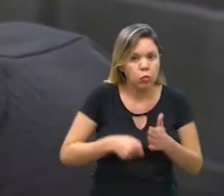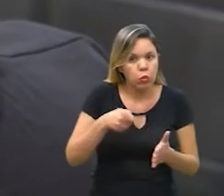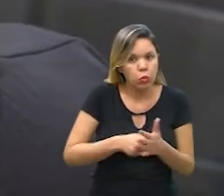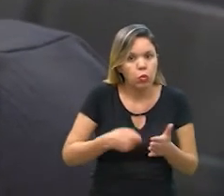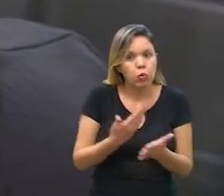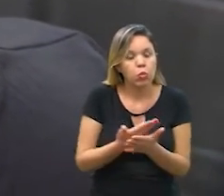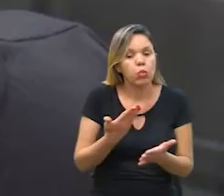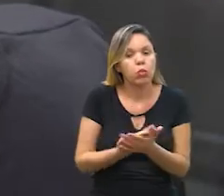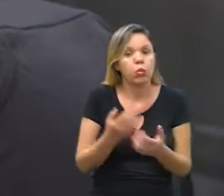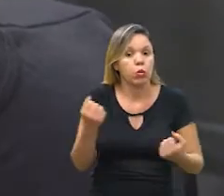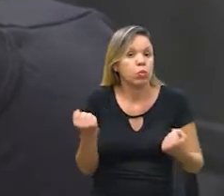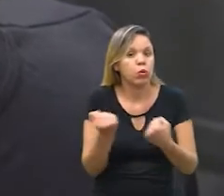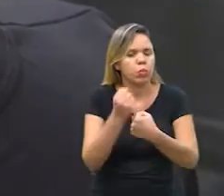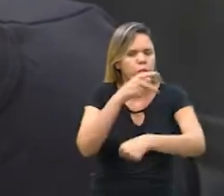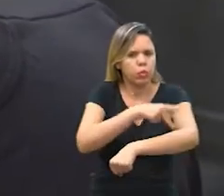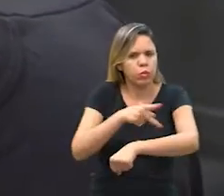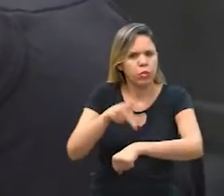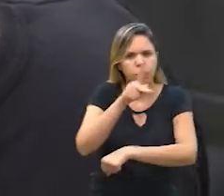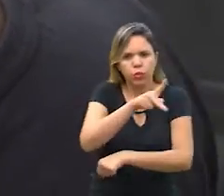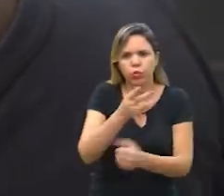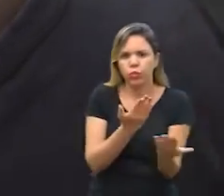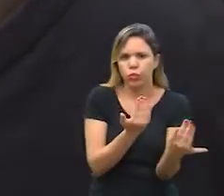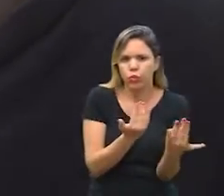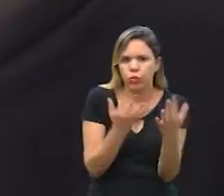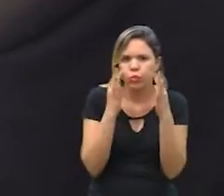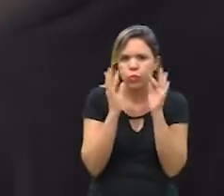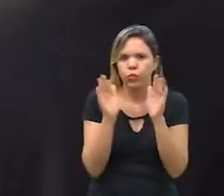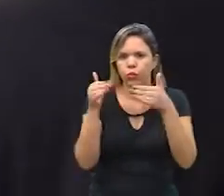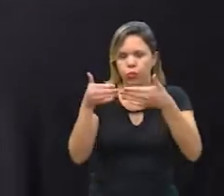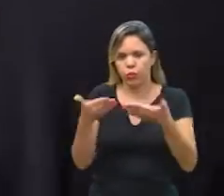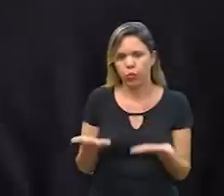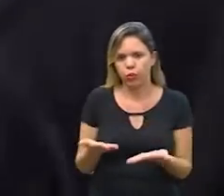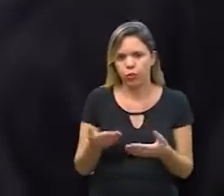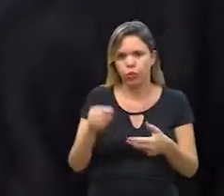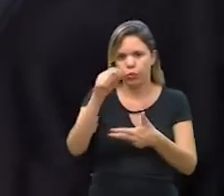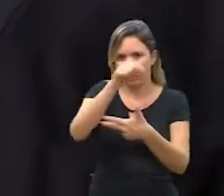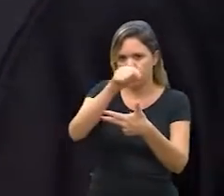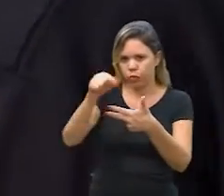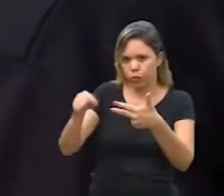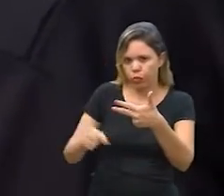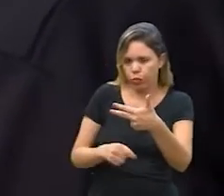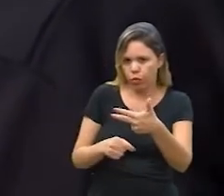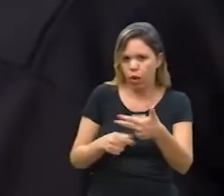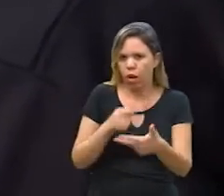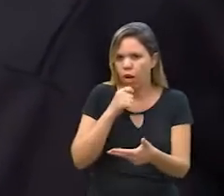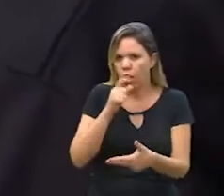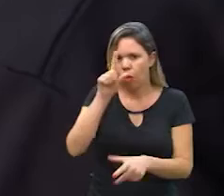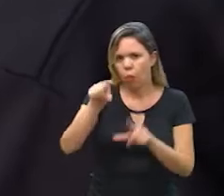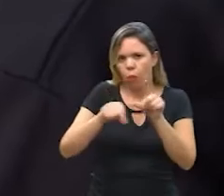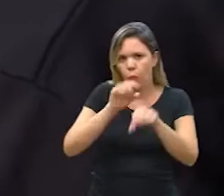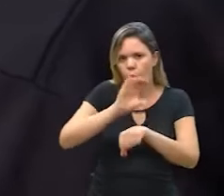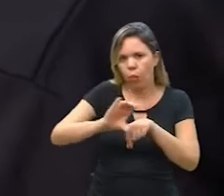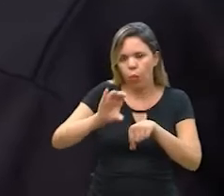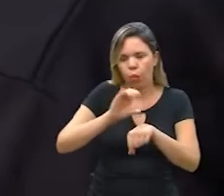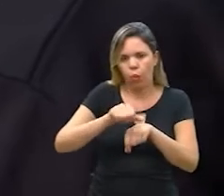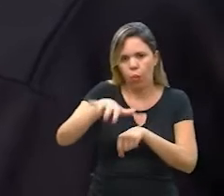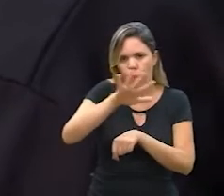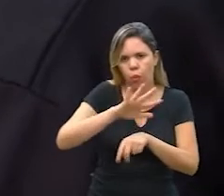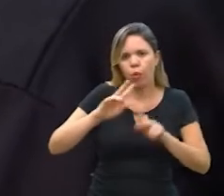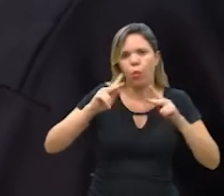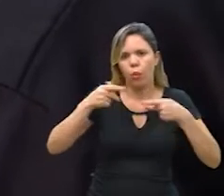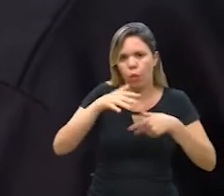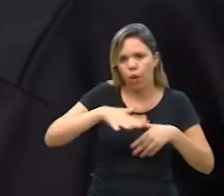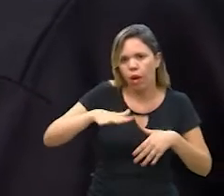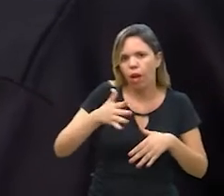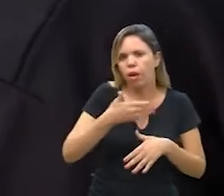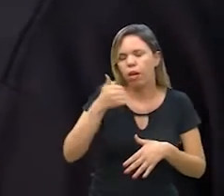Dedicação aos estudos e apoio pedagógico. Este jovem está com as atenções voltadas para o Enem. Embora ainda não tenha decidido o curso, a